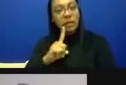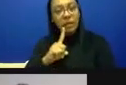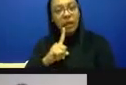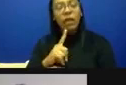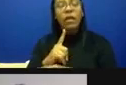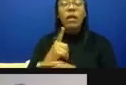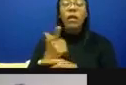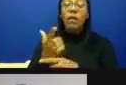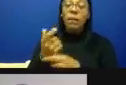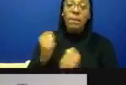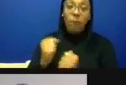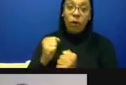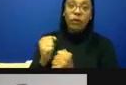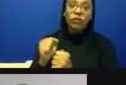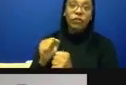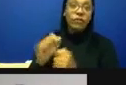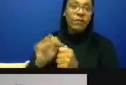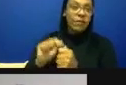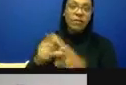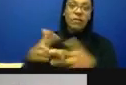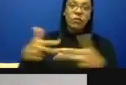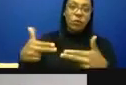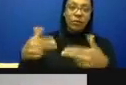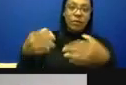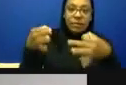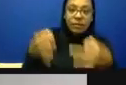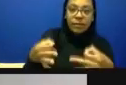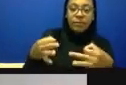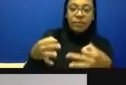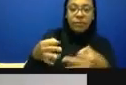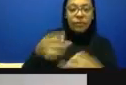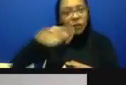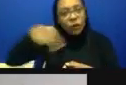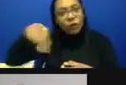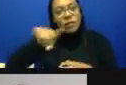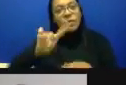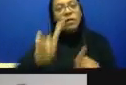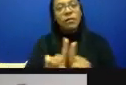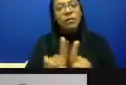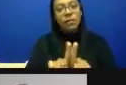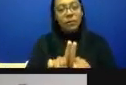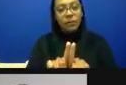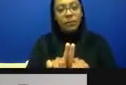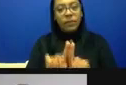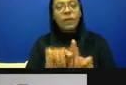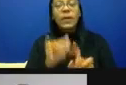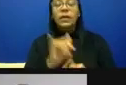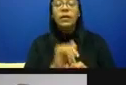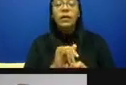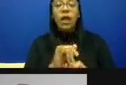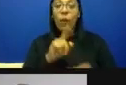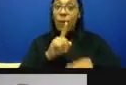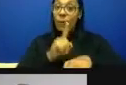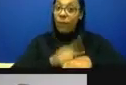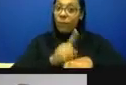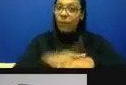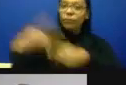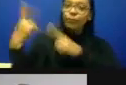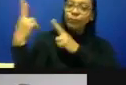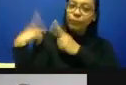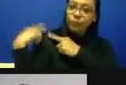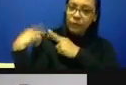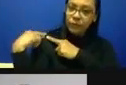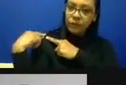prestar socorro. E vejam, vocês podem fazer isso também, né? A partir do momento, é uma responsabilidade muito grande, mas vocês